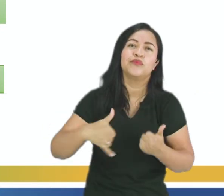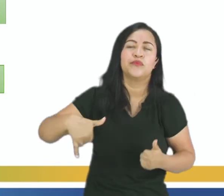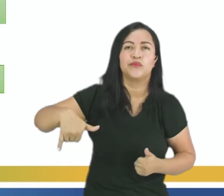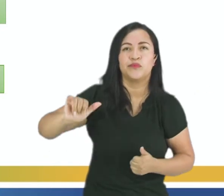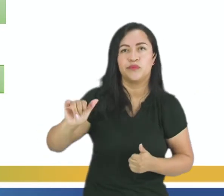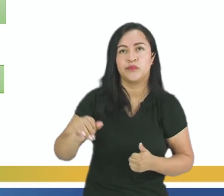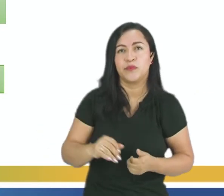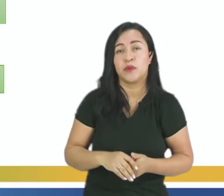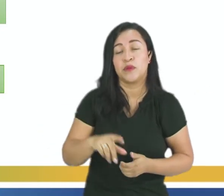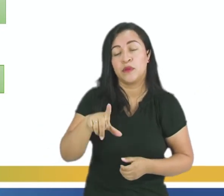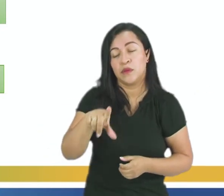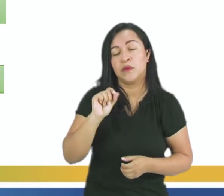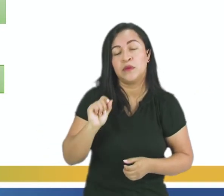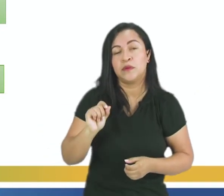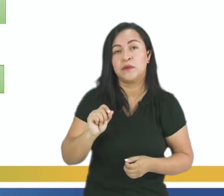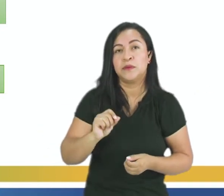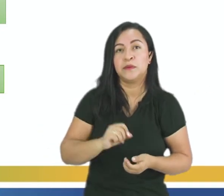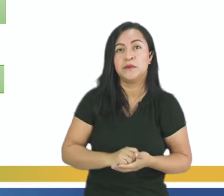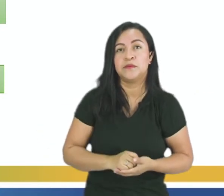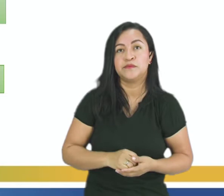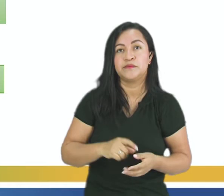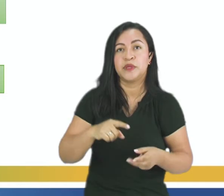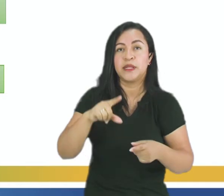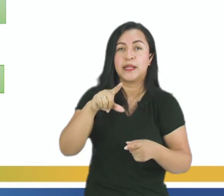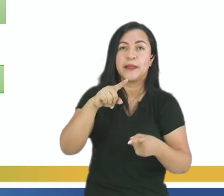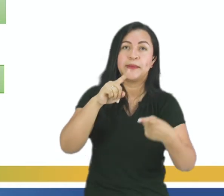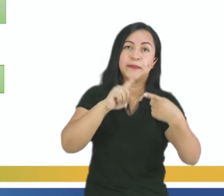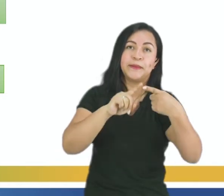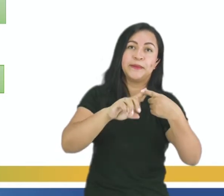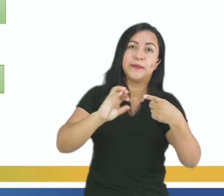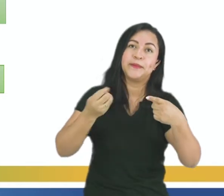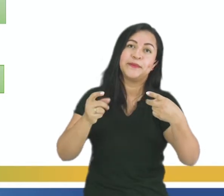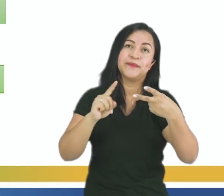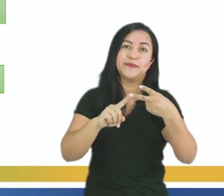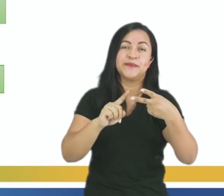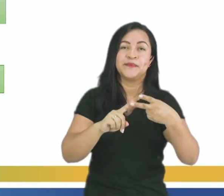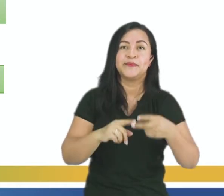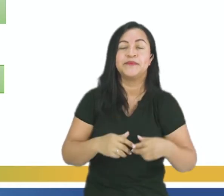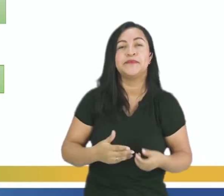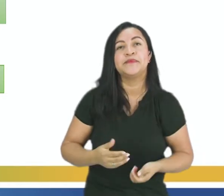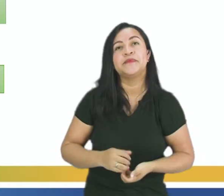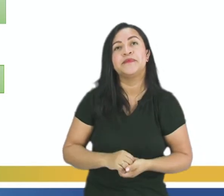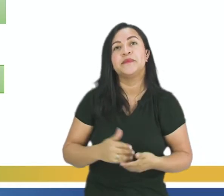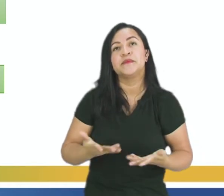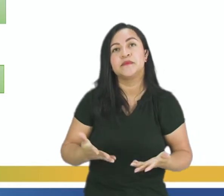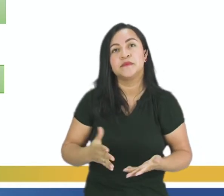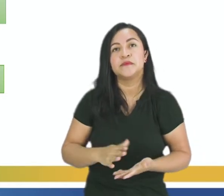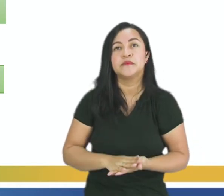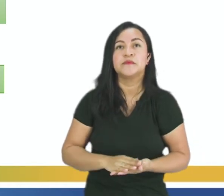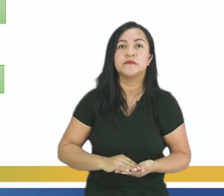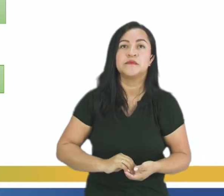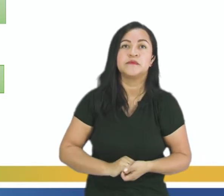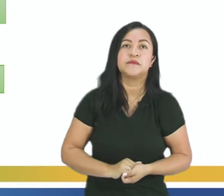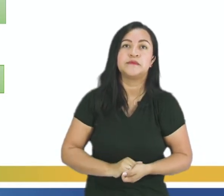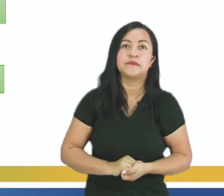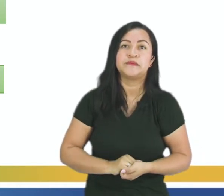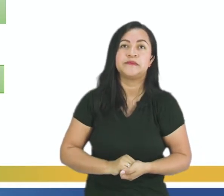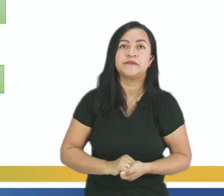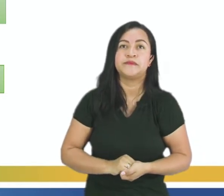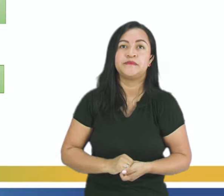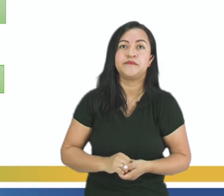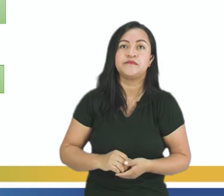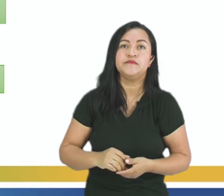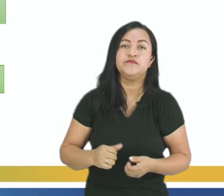você pode escolher se você quer substituir na primeira ou na segunda, mas nesse caso é mais conveniente que faça a substituição na